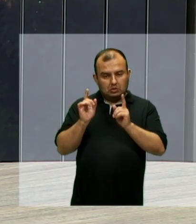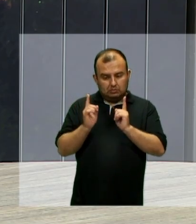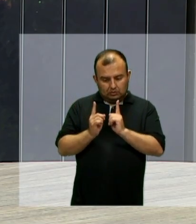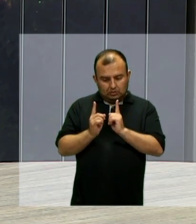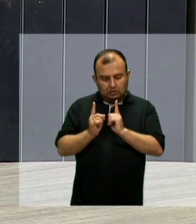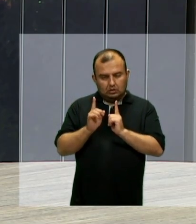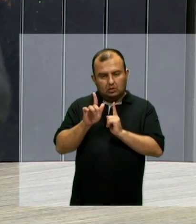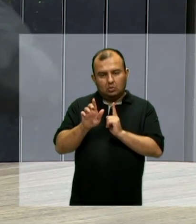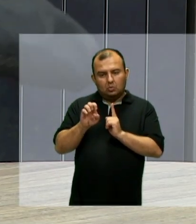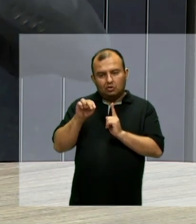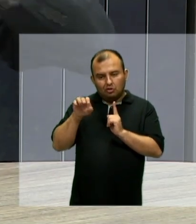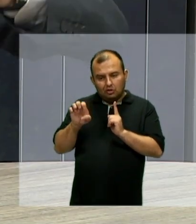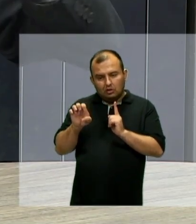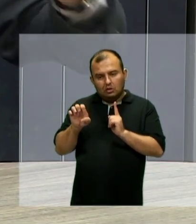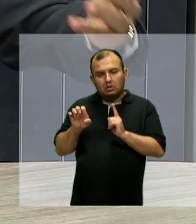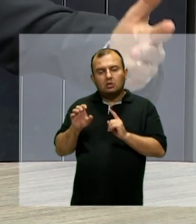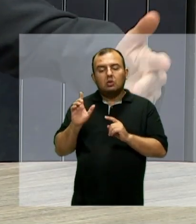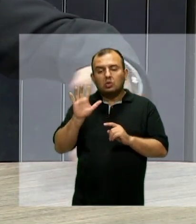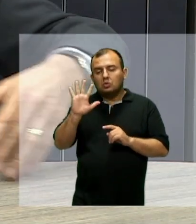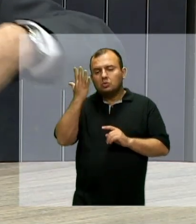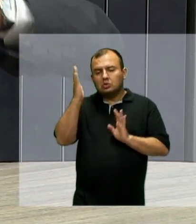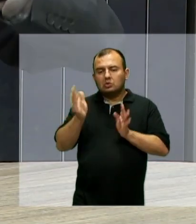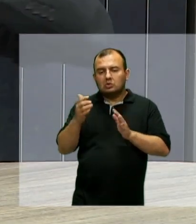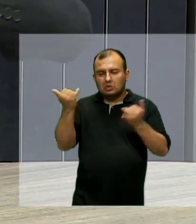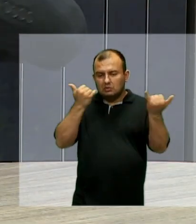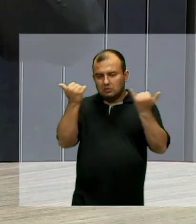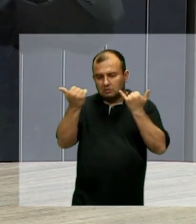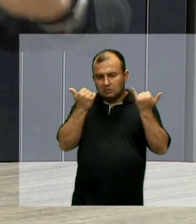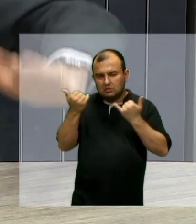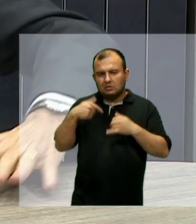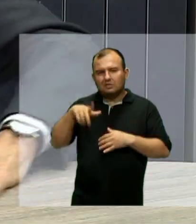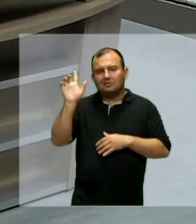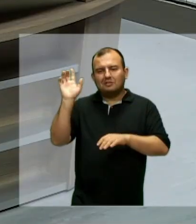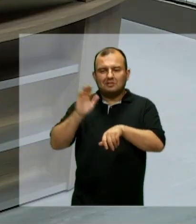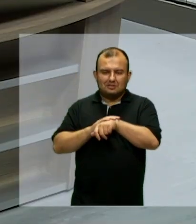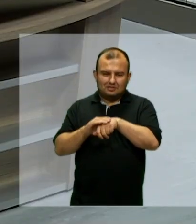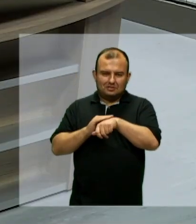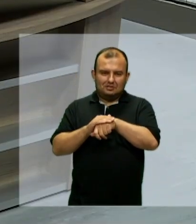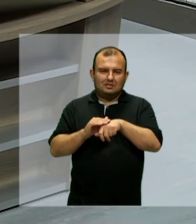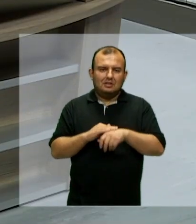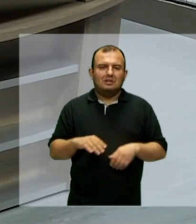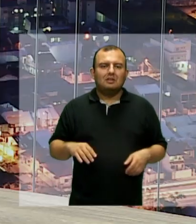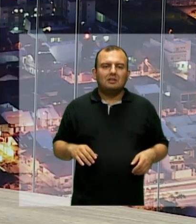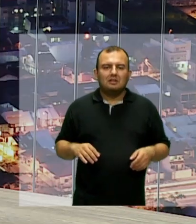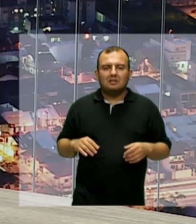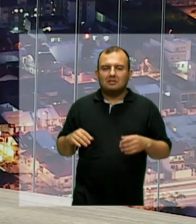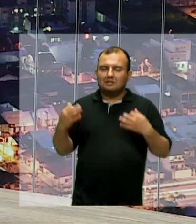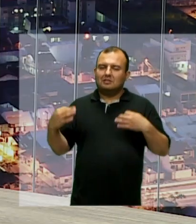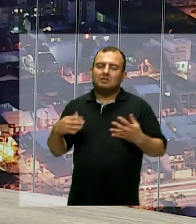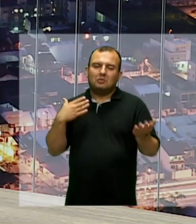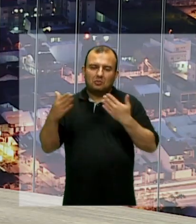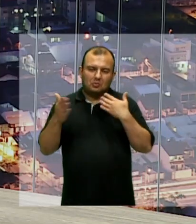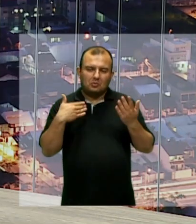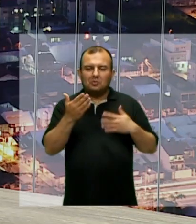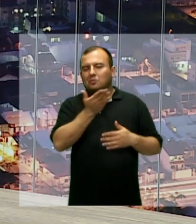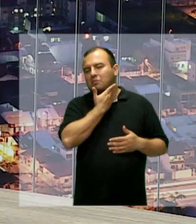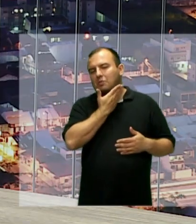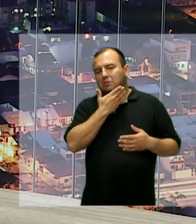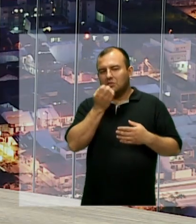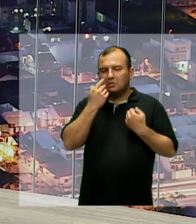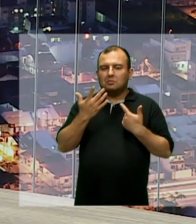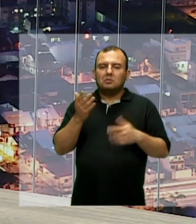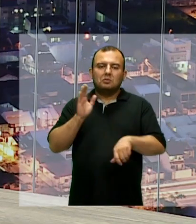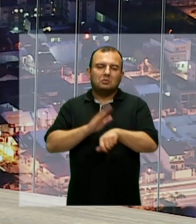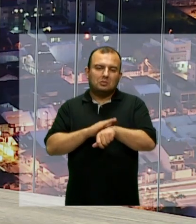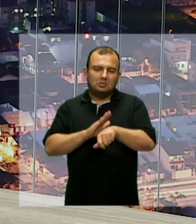pedacinho do gene. E a gente já consegue ter informações. Vai ser coisa para uma outra conversa, né? Com certeza. Mas o nosso papo aqui está tão bom e pena que o